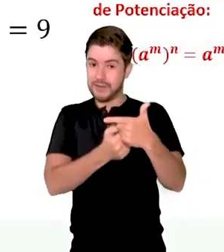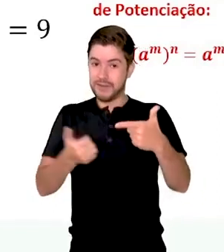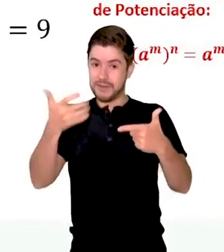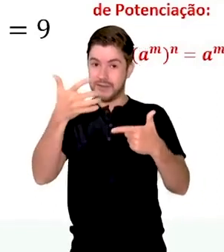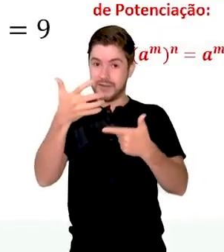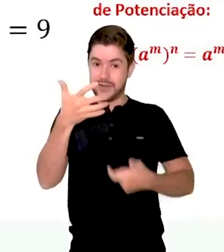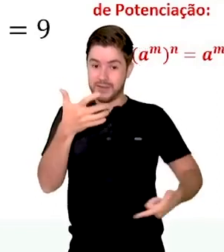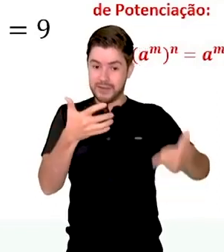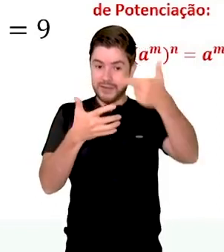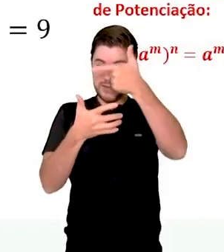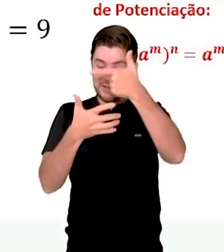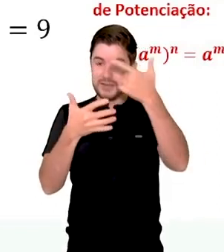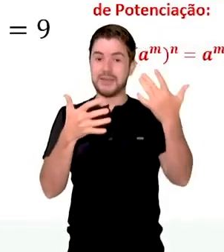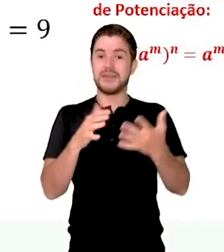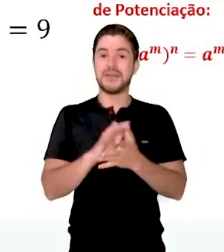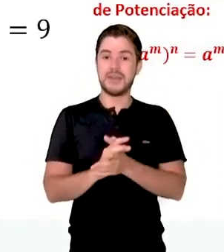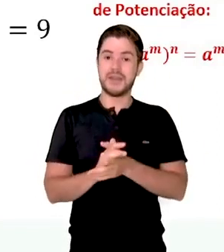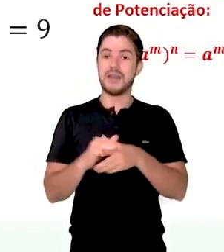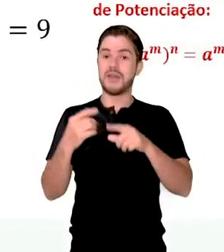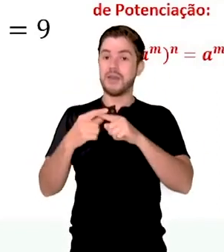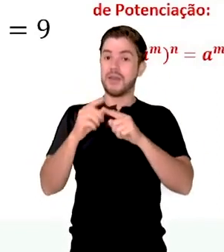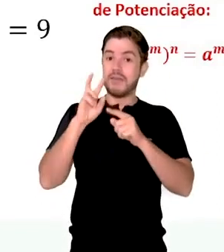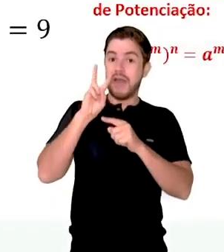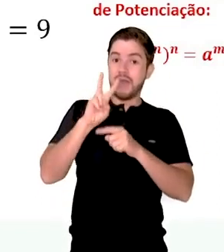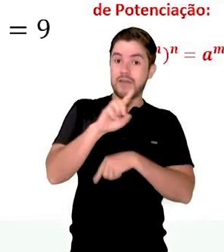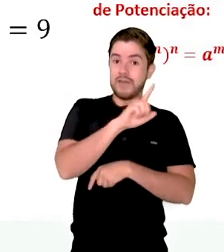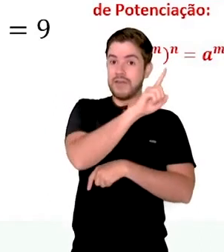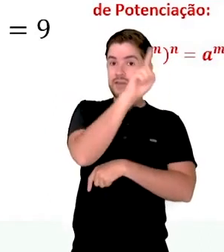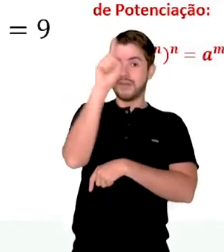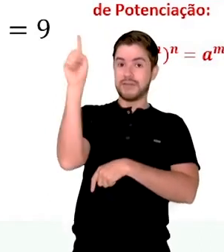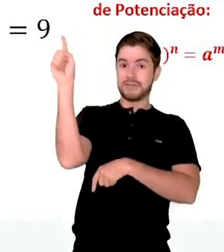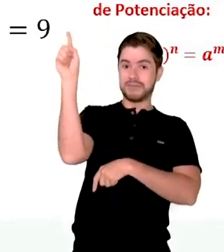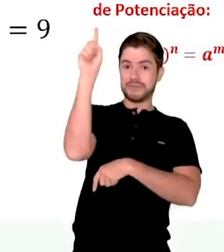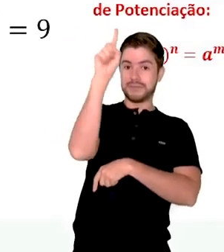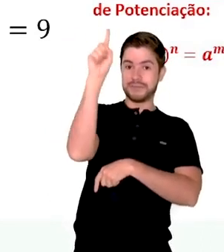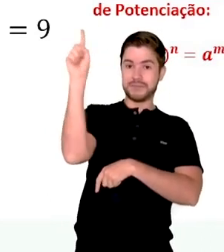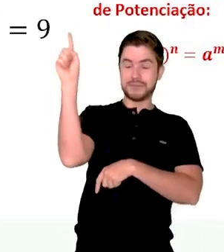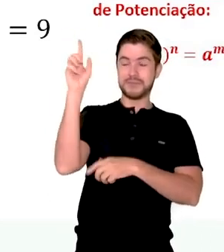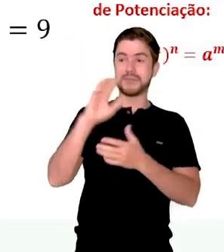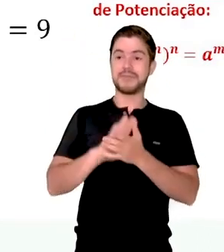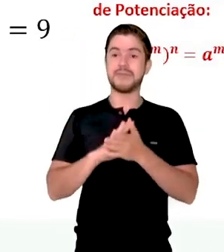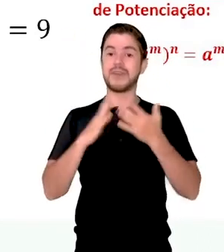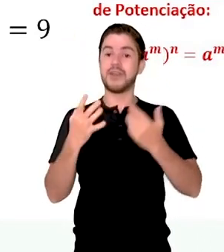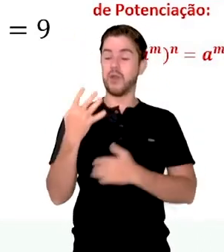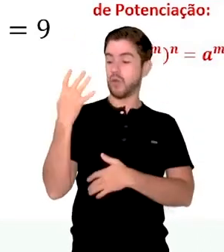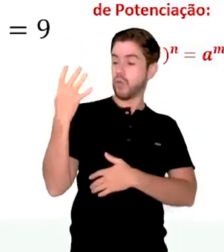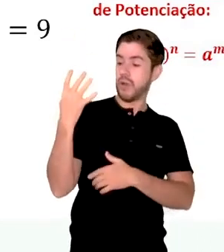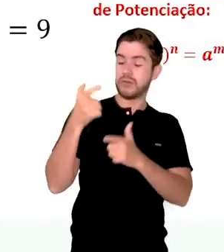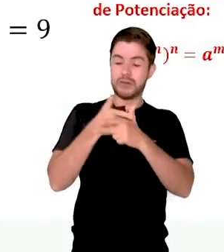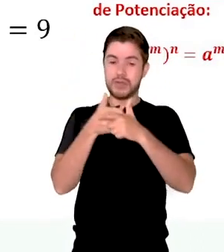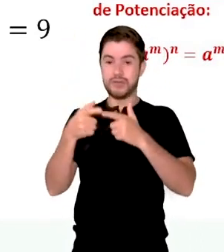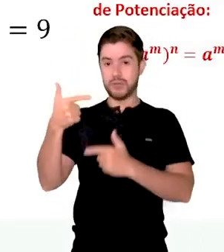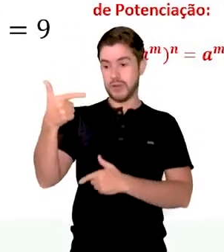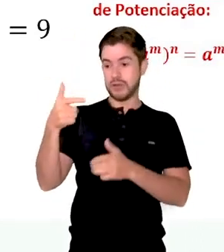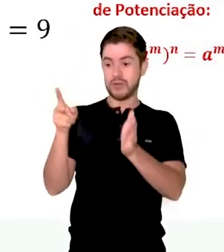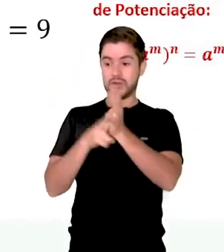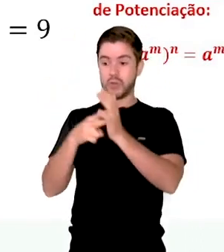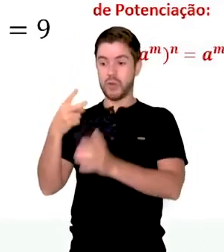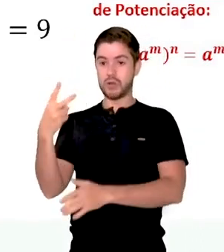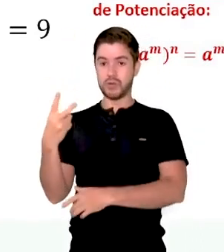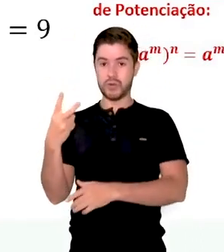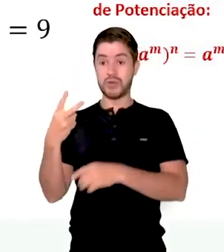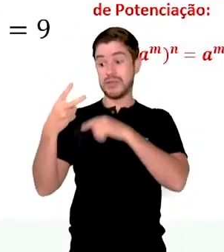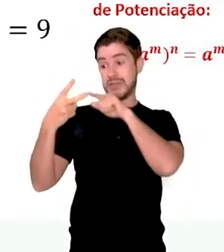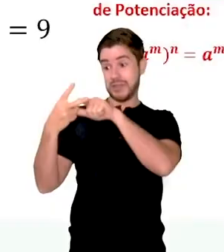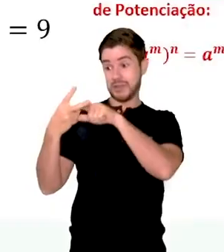tudo bem da potência pelo índice 4 dividido por 2 a 2 e 3 ao quadrado